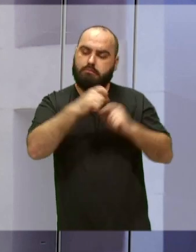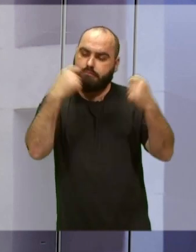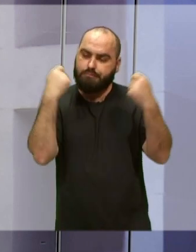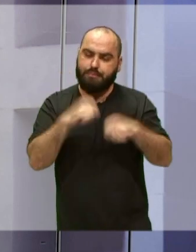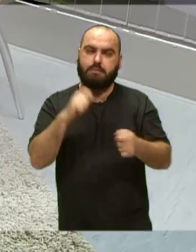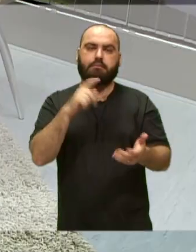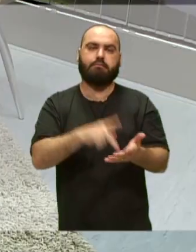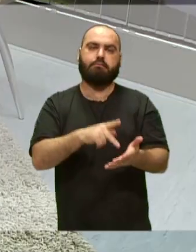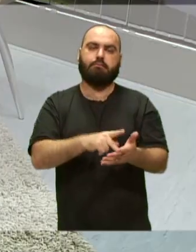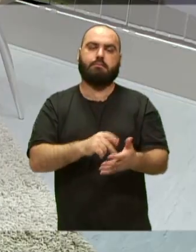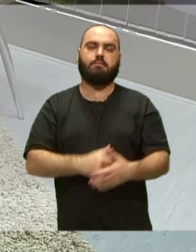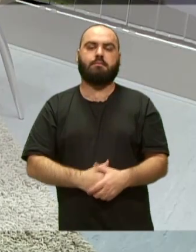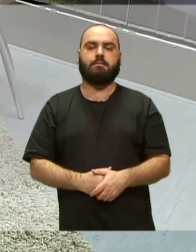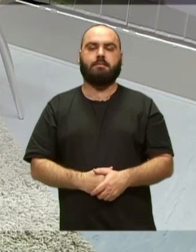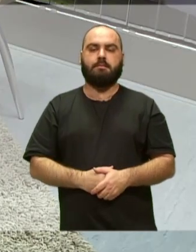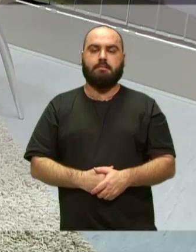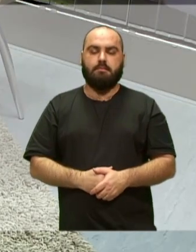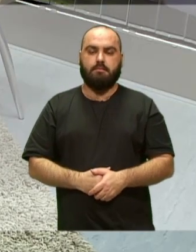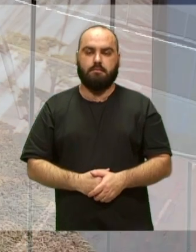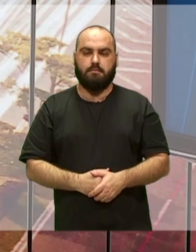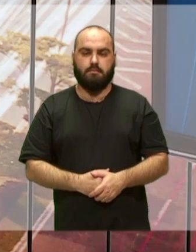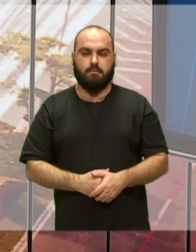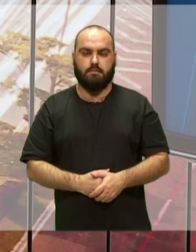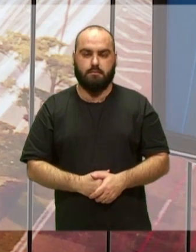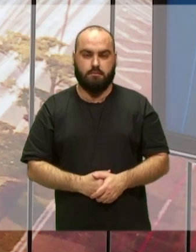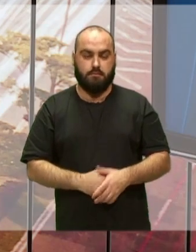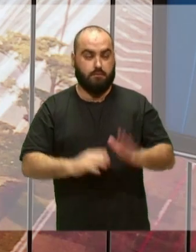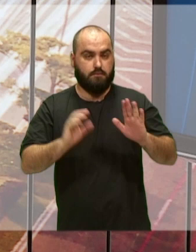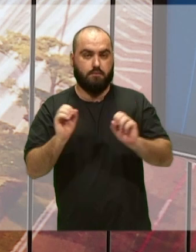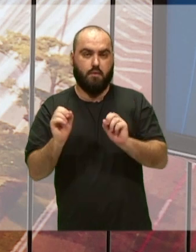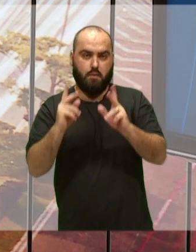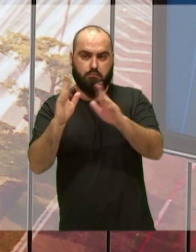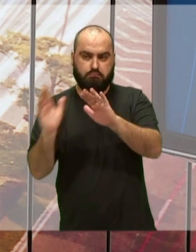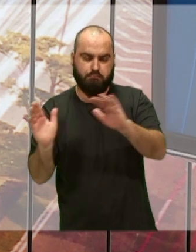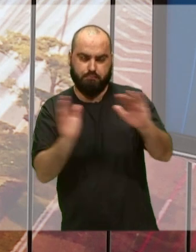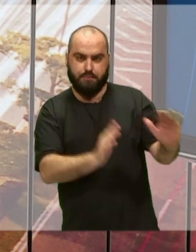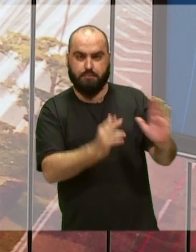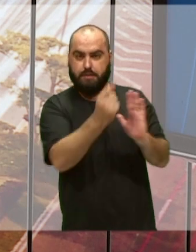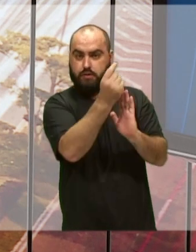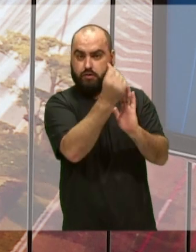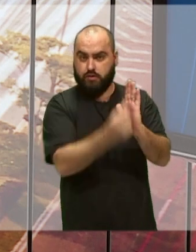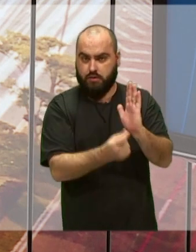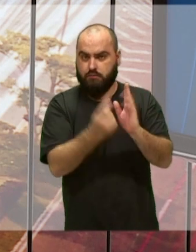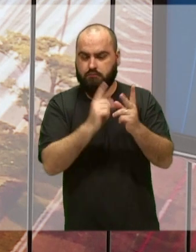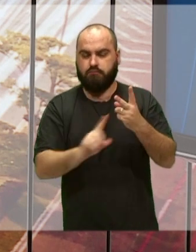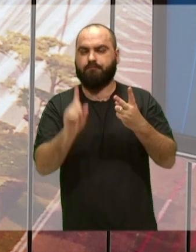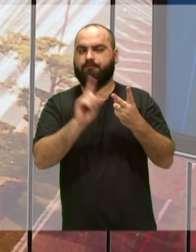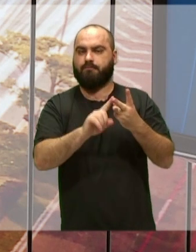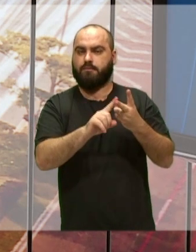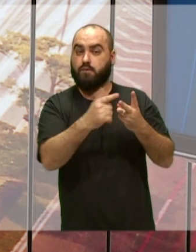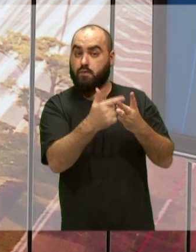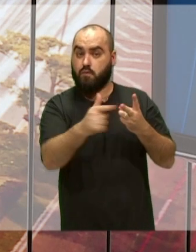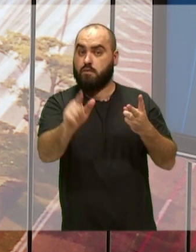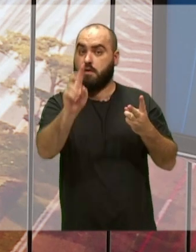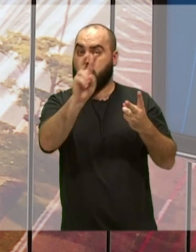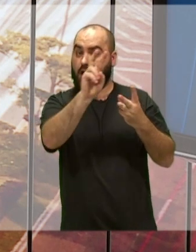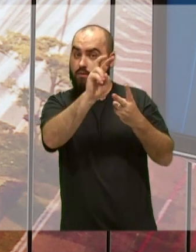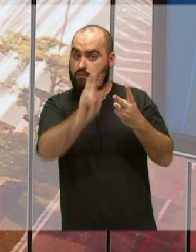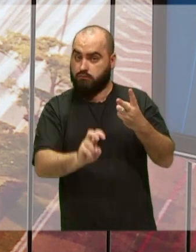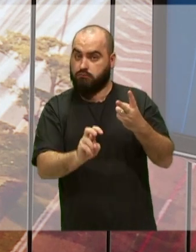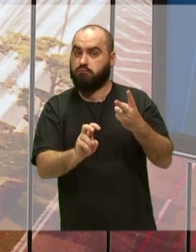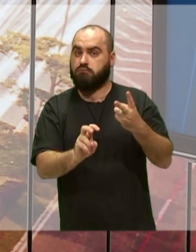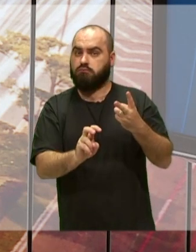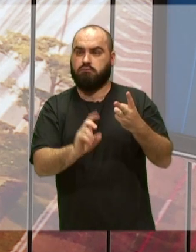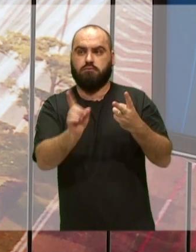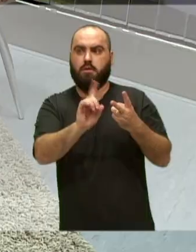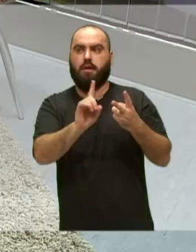região Vereador além das pautas orçamentárias e de outras pautas que estão vindo não são